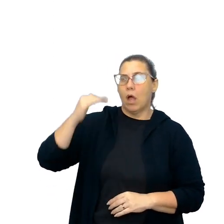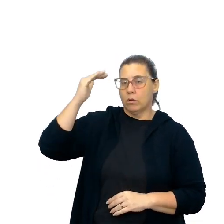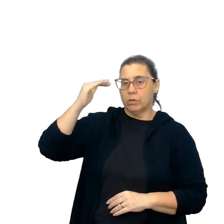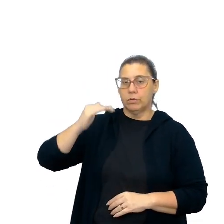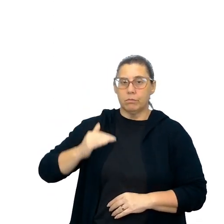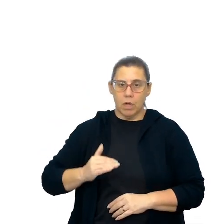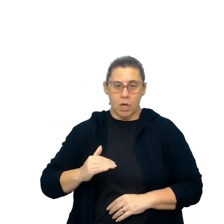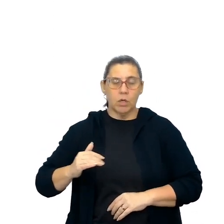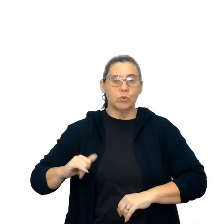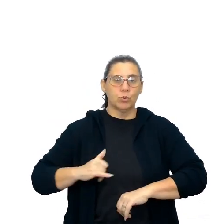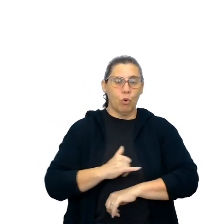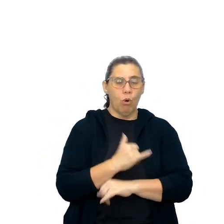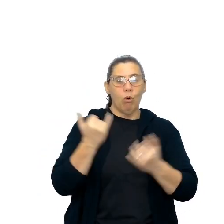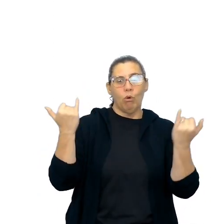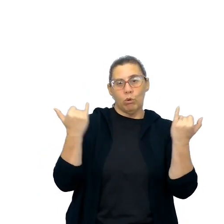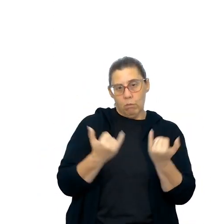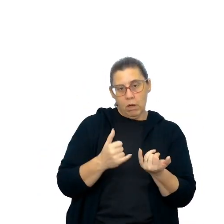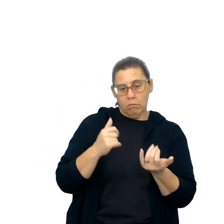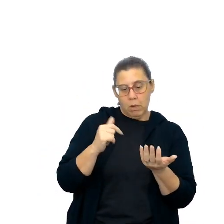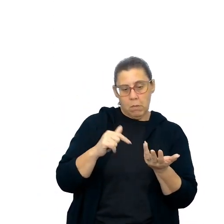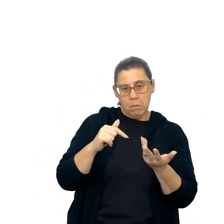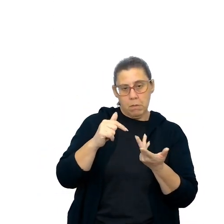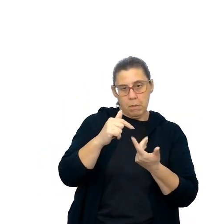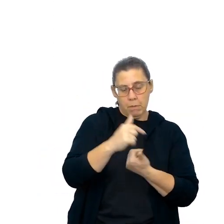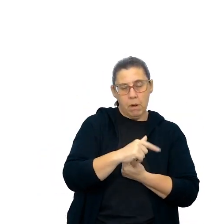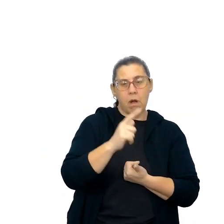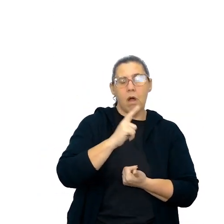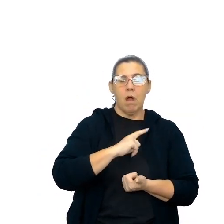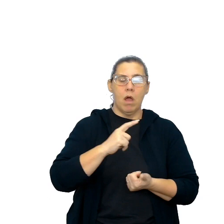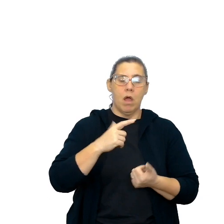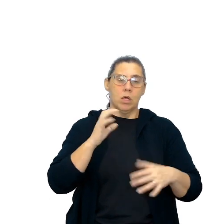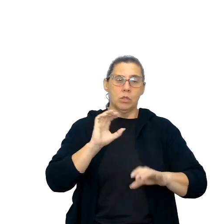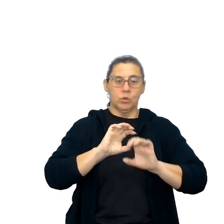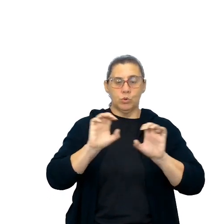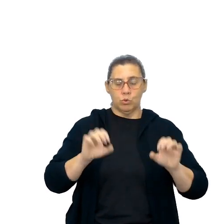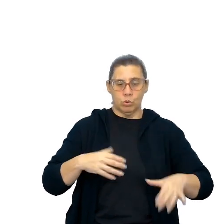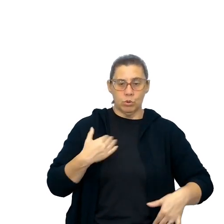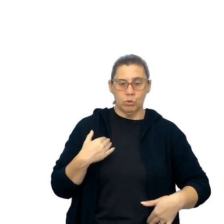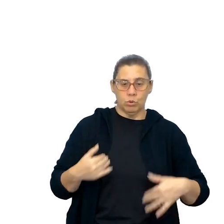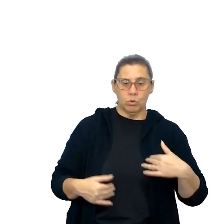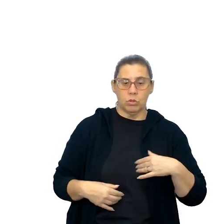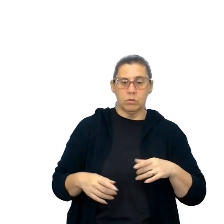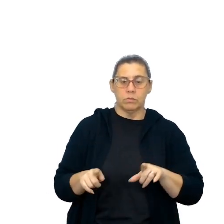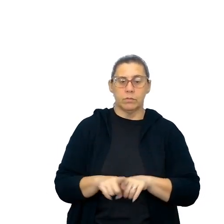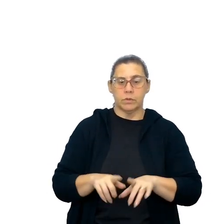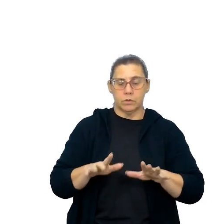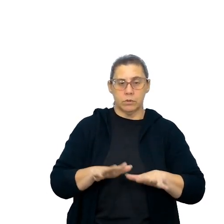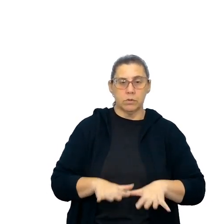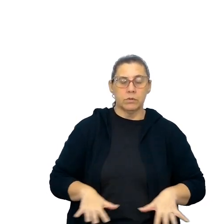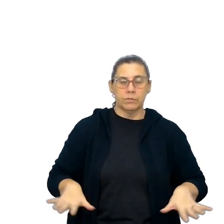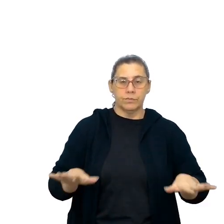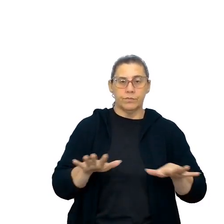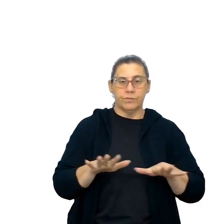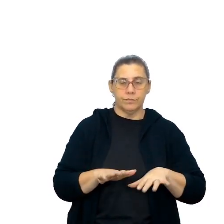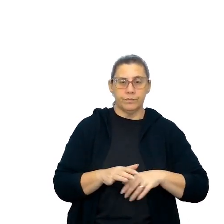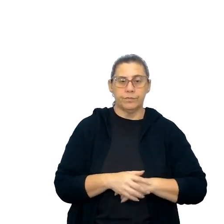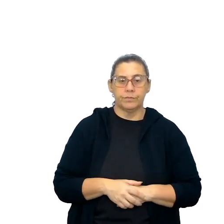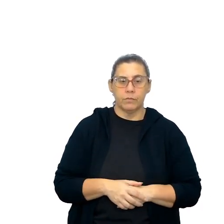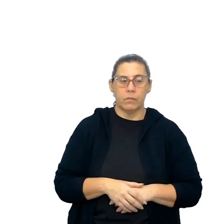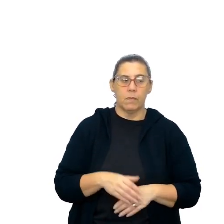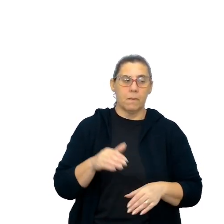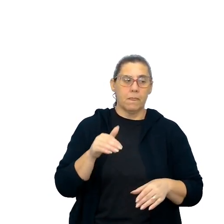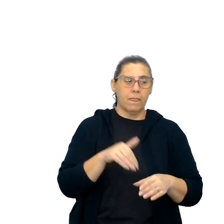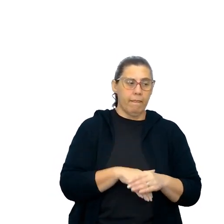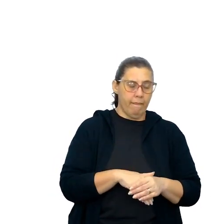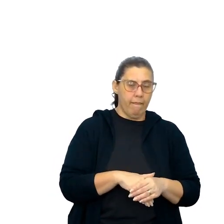magro, gordo, etc., que são essas estruturas corporais. A gente tem também o espaço, né, dentro